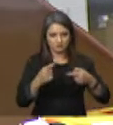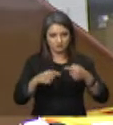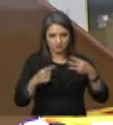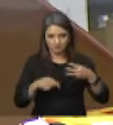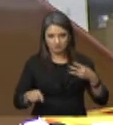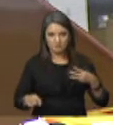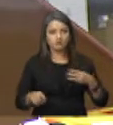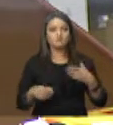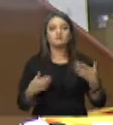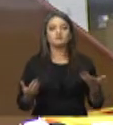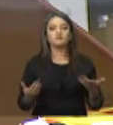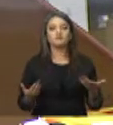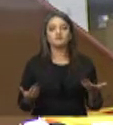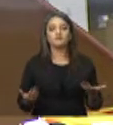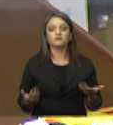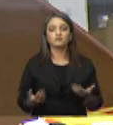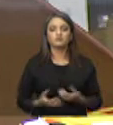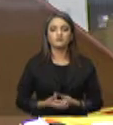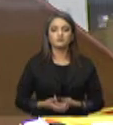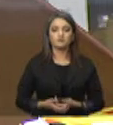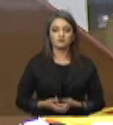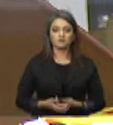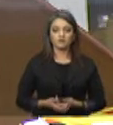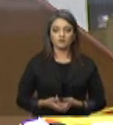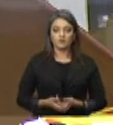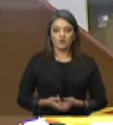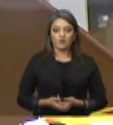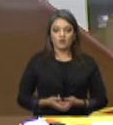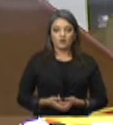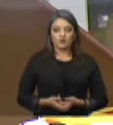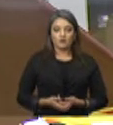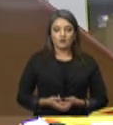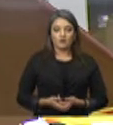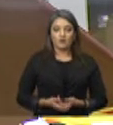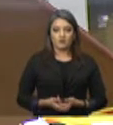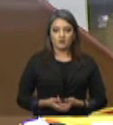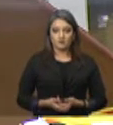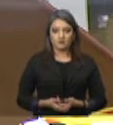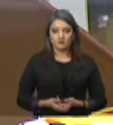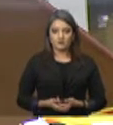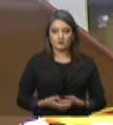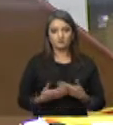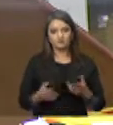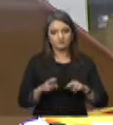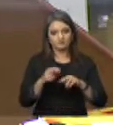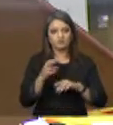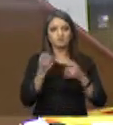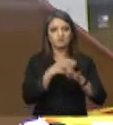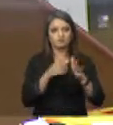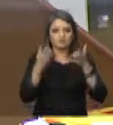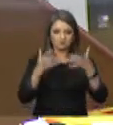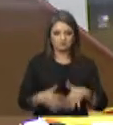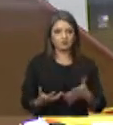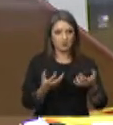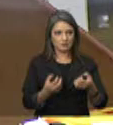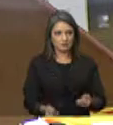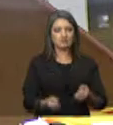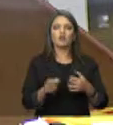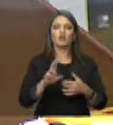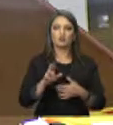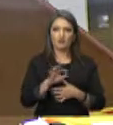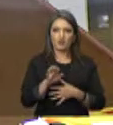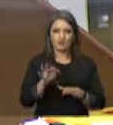referidas acima então seu presidente a minha parte dispositiva assim ficou Diante do exposto conheço do recurso extraordinário